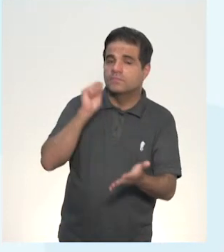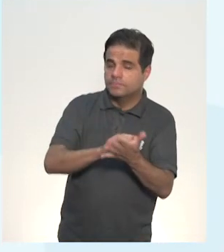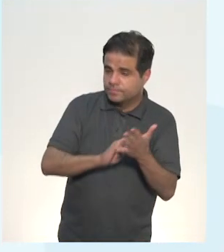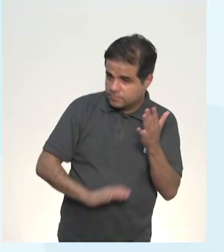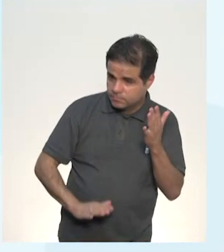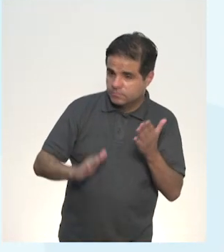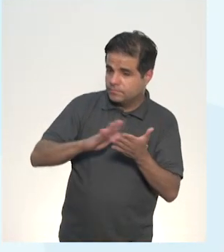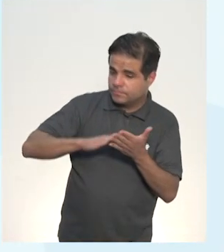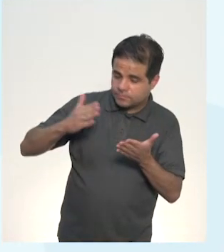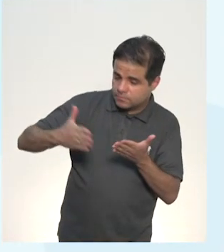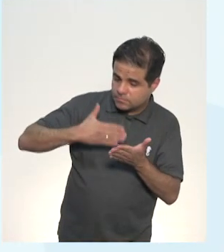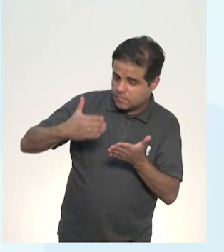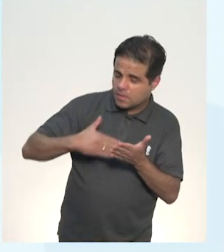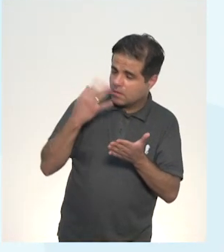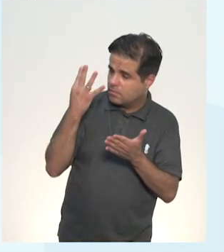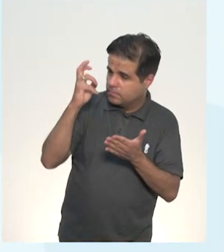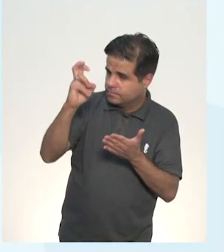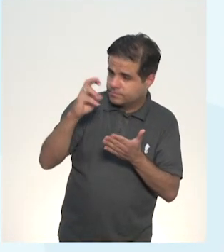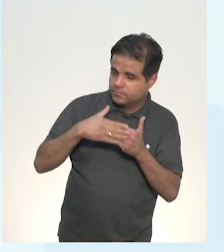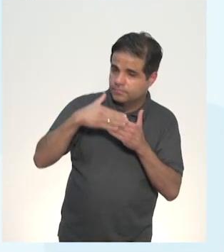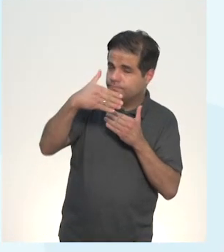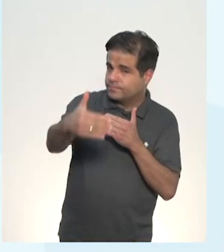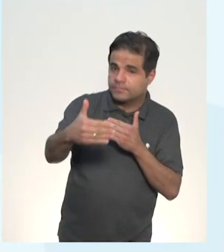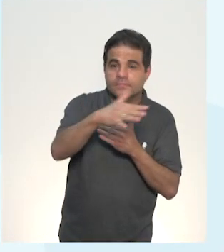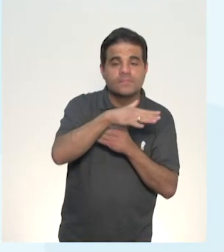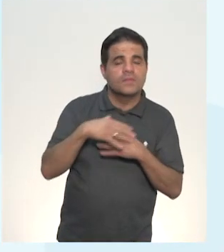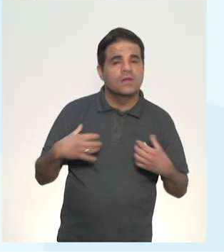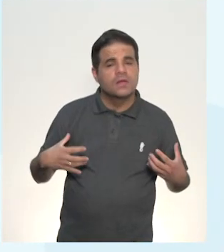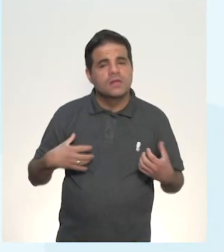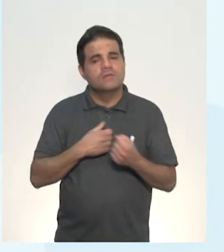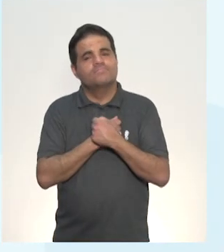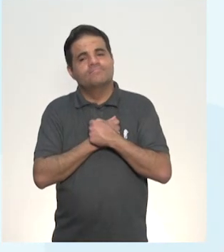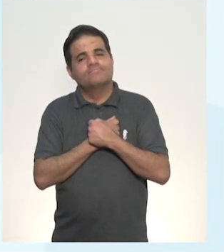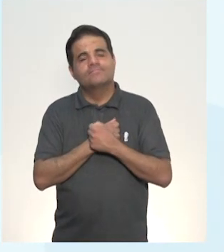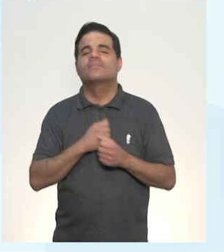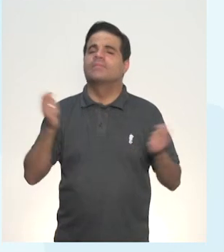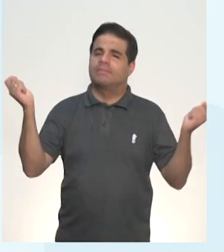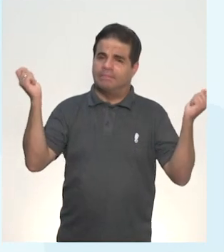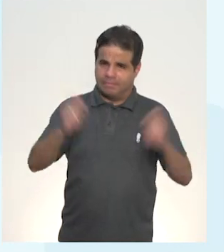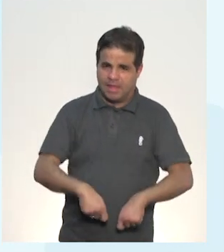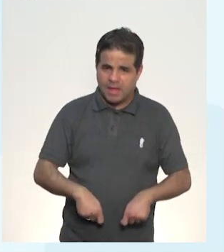atividade da página 45, já senti a braveza, aqui, ainda dá